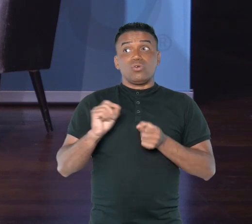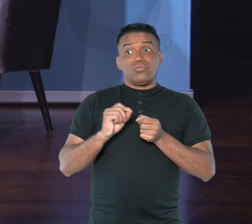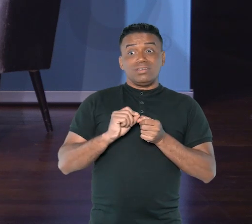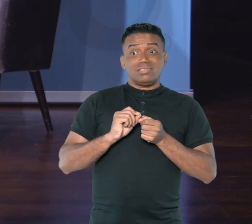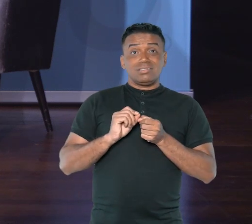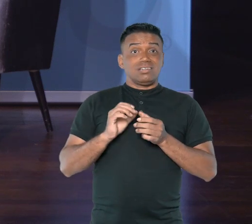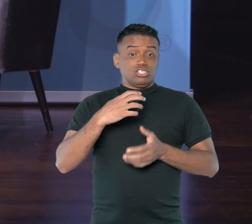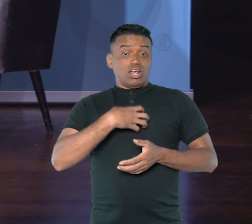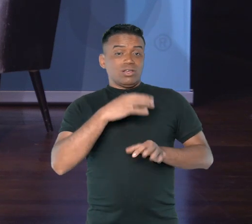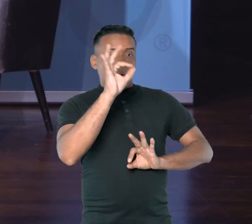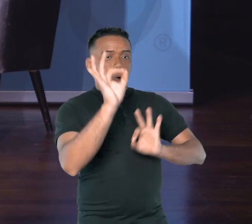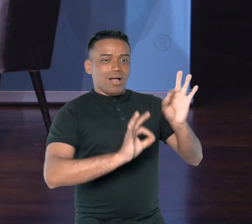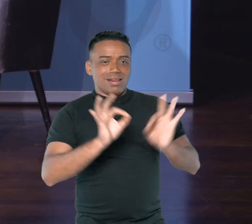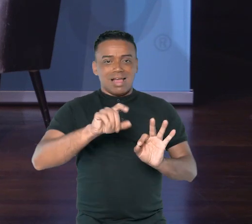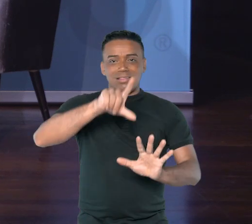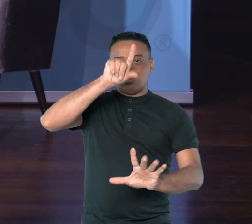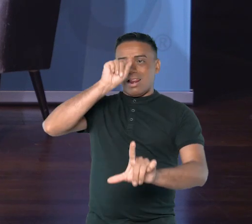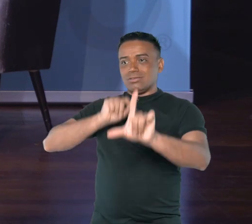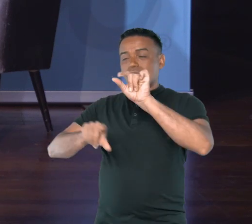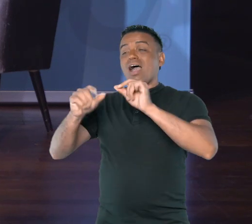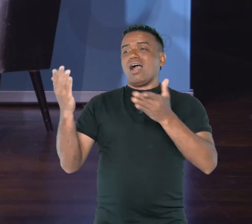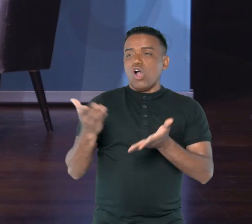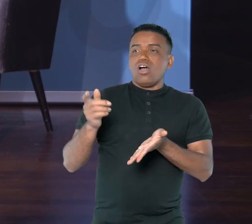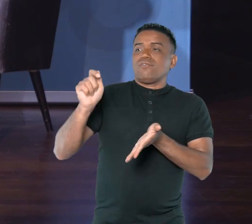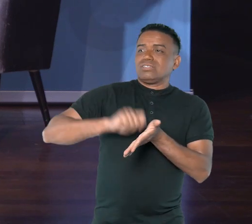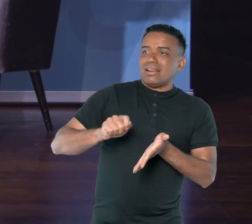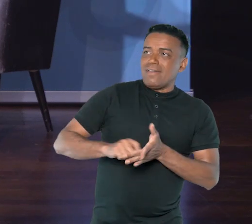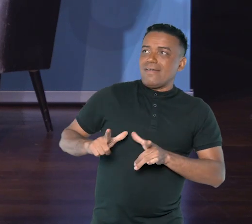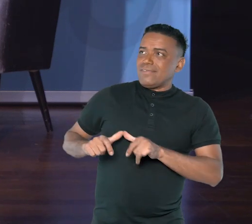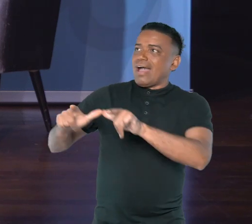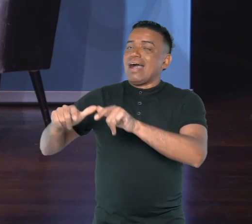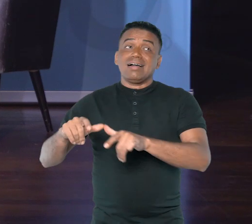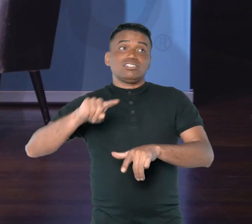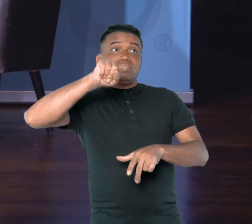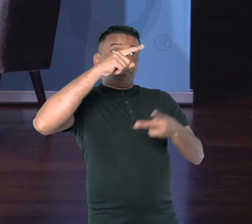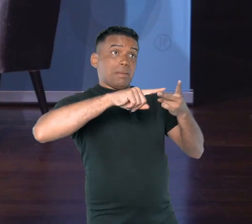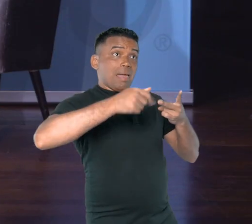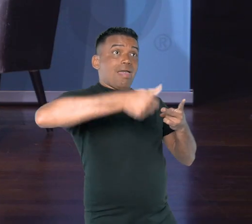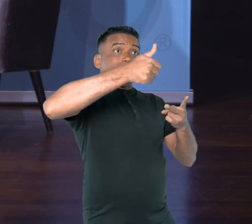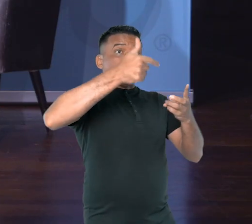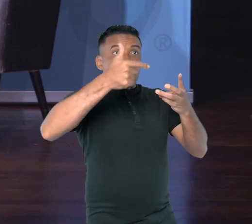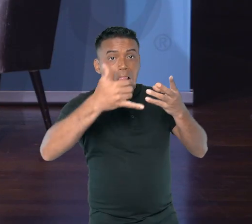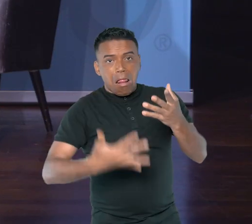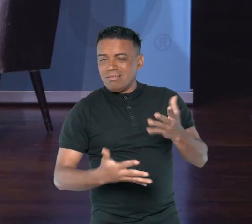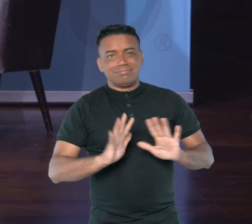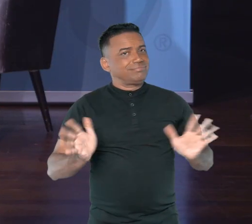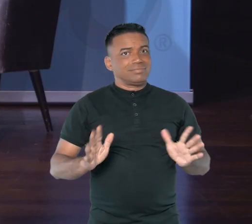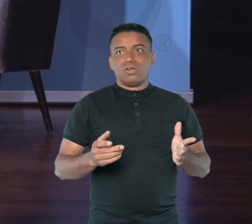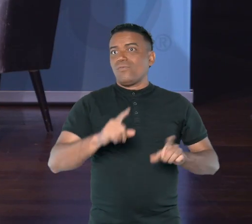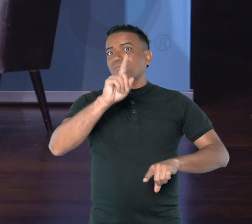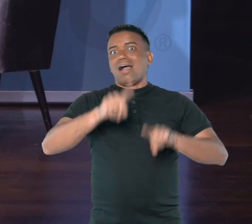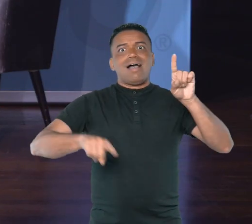maneira organizada, quer dizer, eu não selecionei, bom, agora eu vou escrever sobre essa viagem, depois sobre essa... Existem